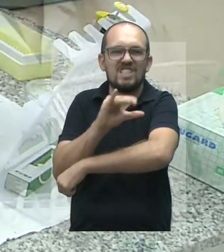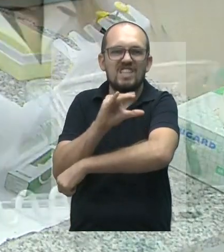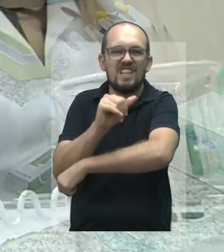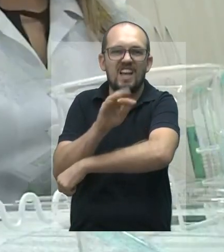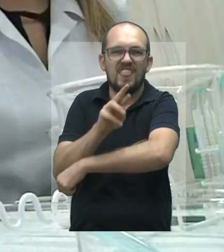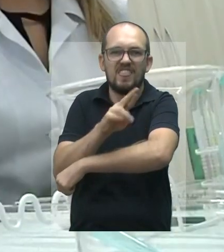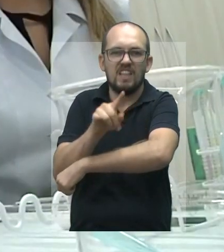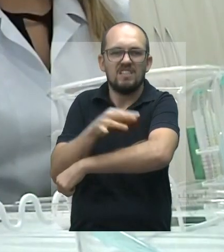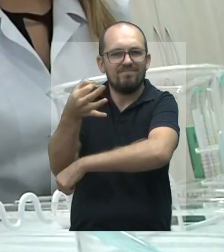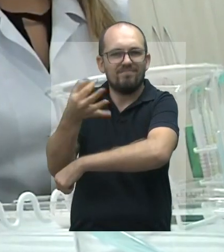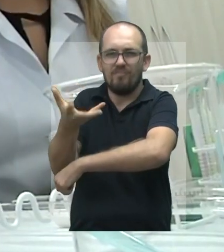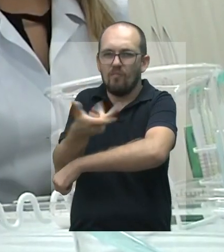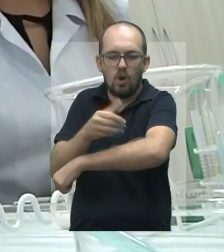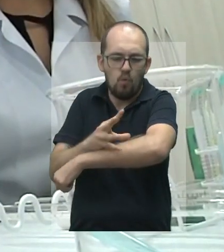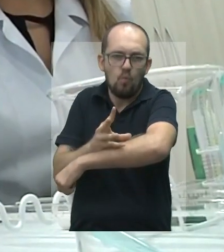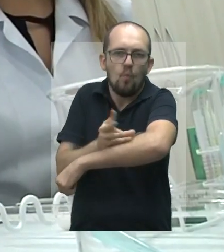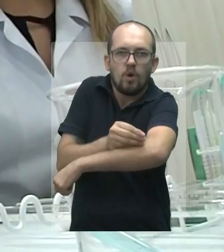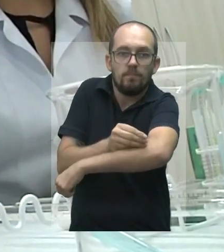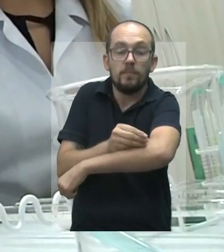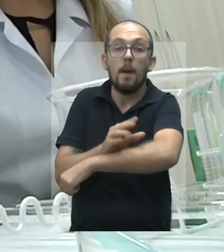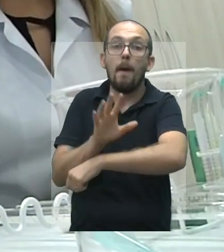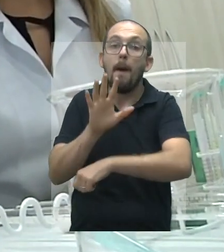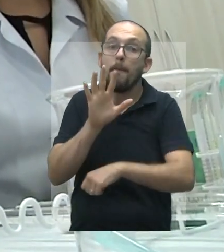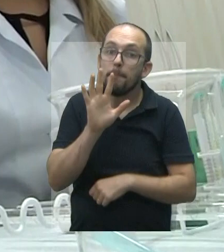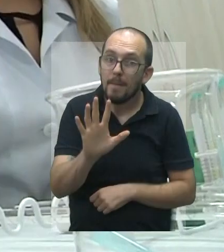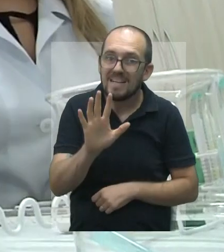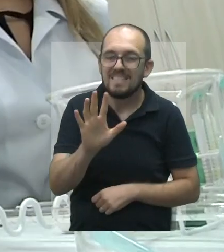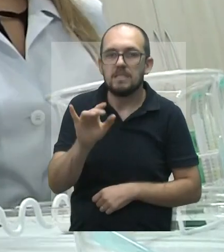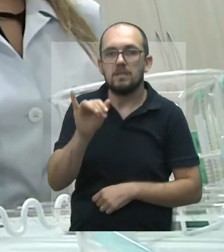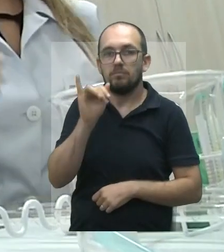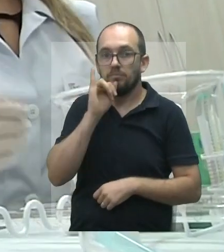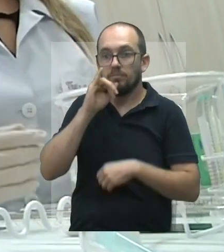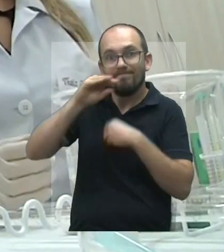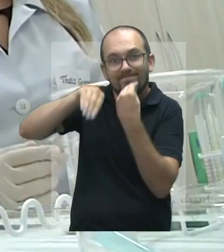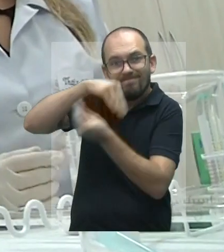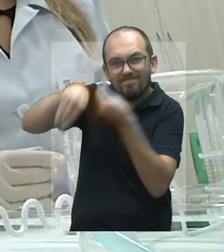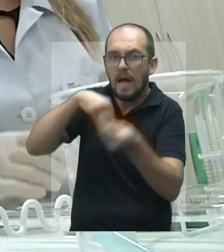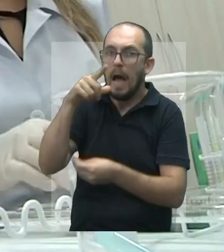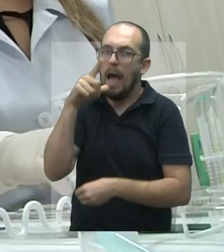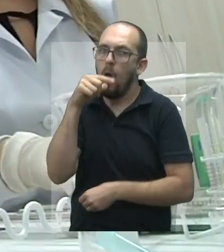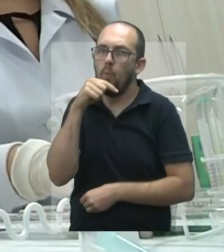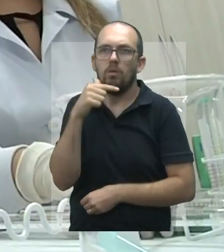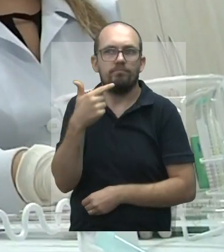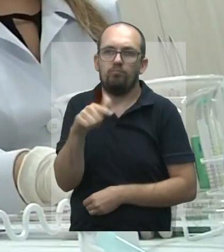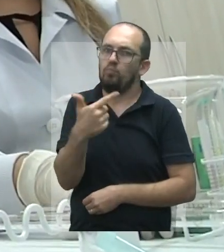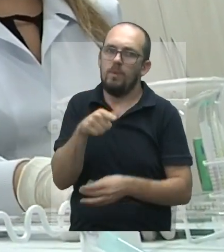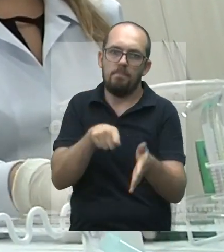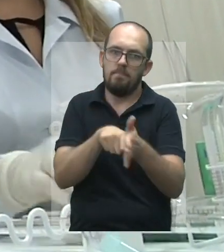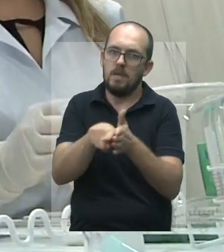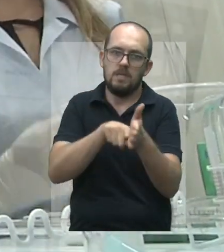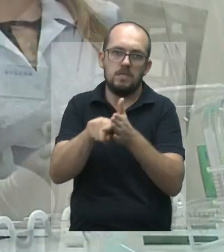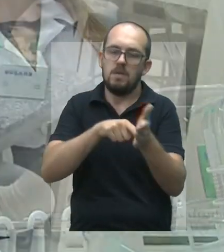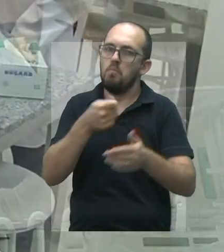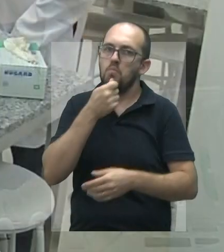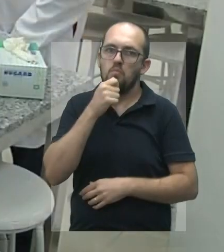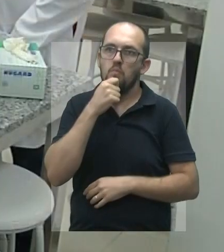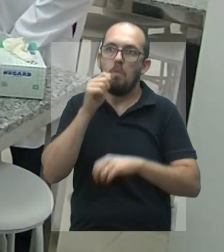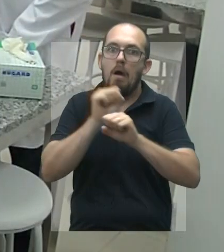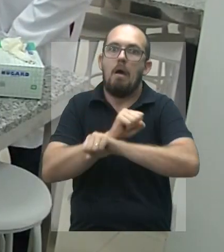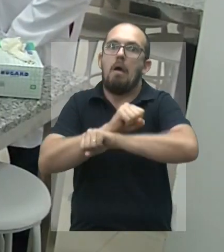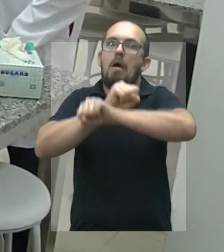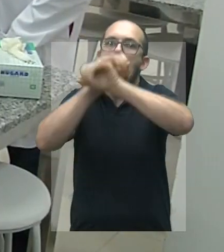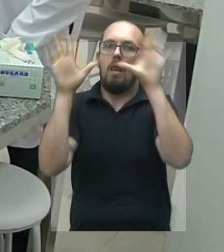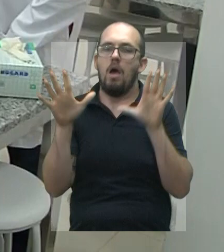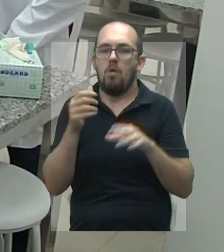característica sistêmica, que é o intuito de investigar o nosso estudo, ainda não tem efeitos muito bem caracterizados